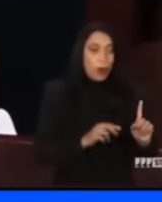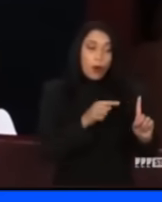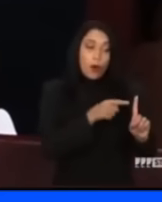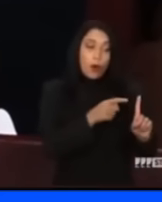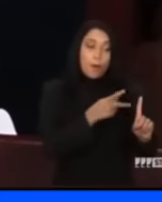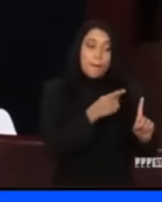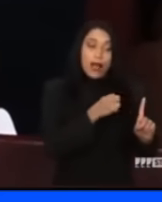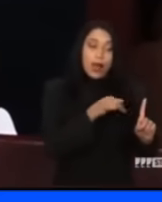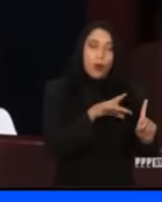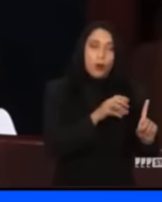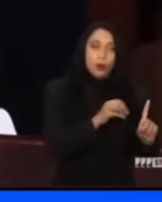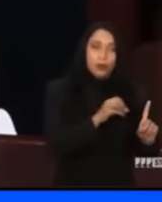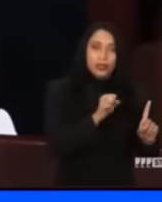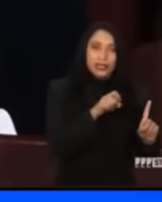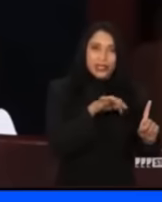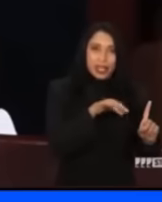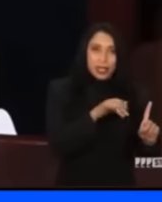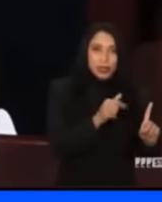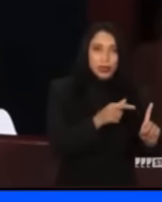Sérgio? Olha,